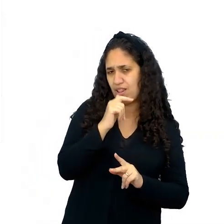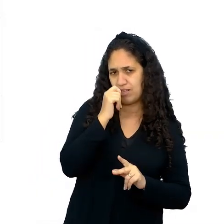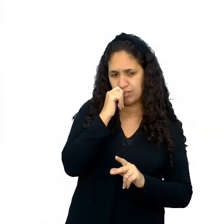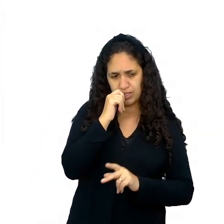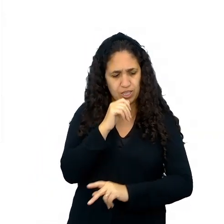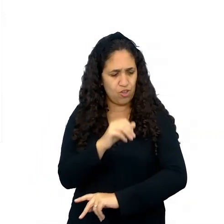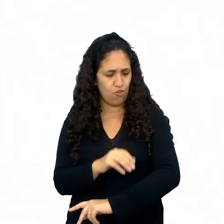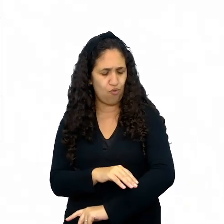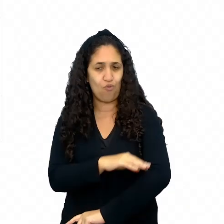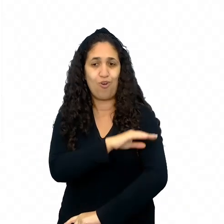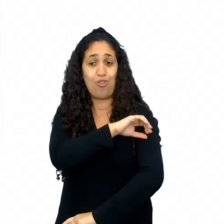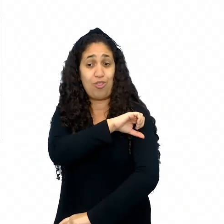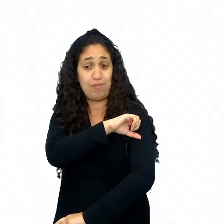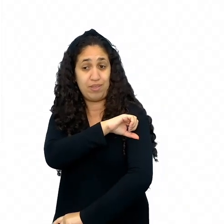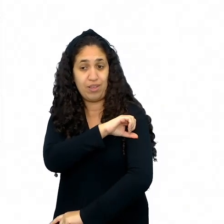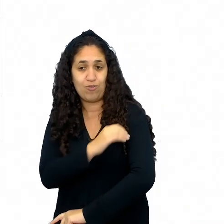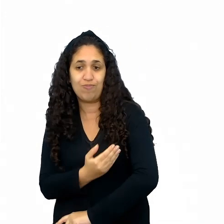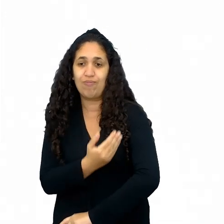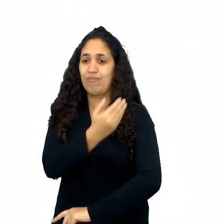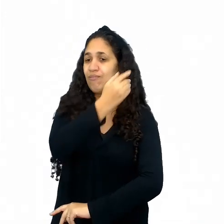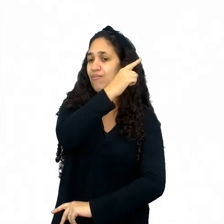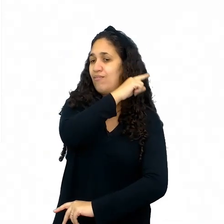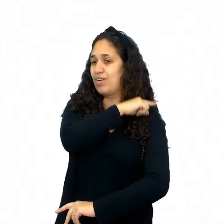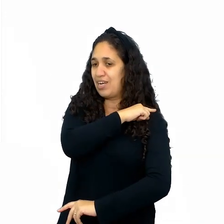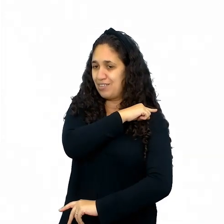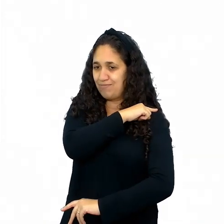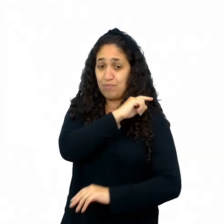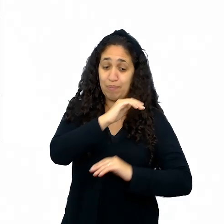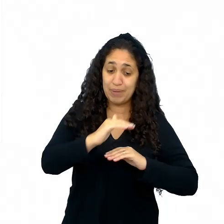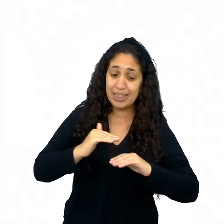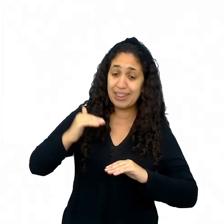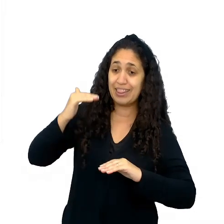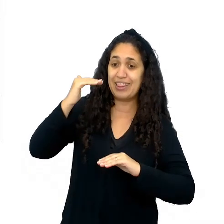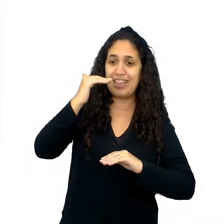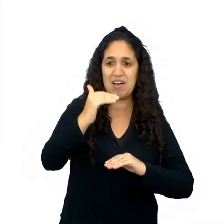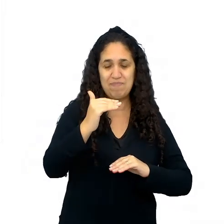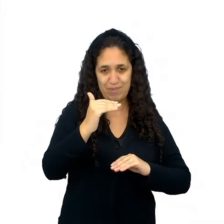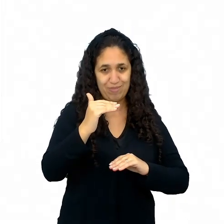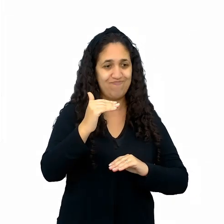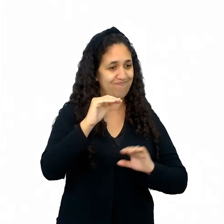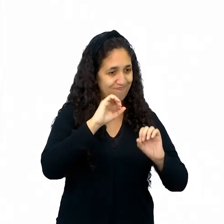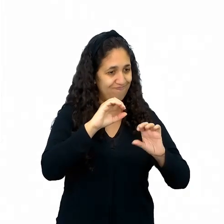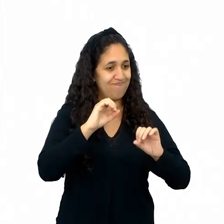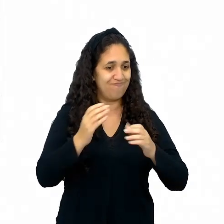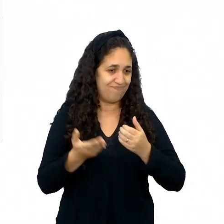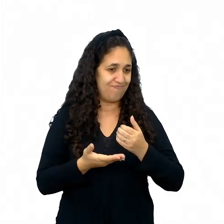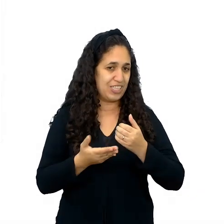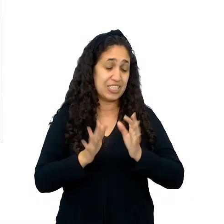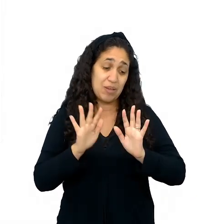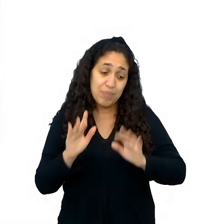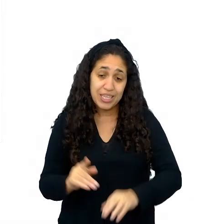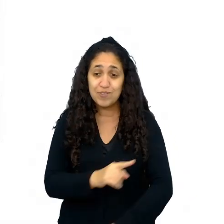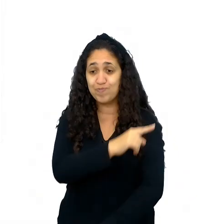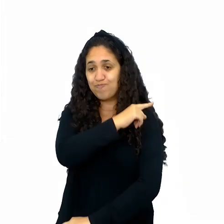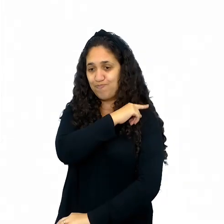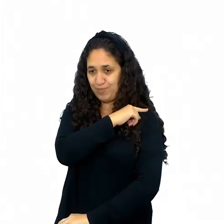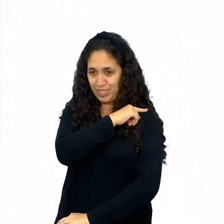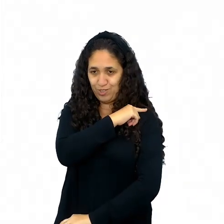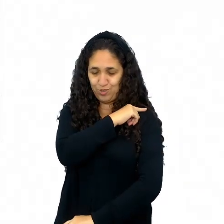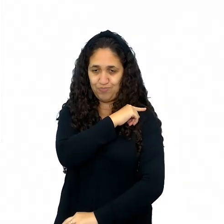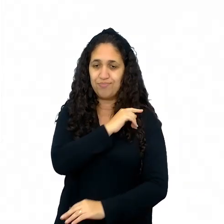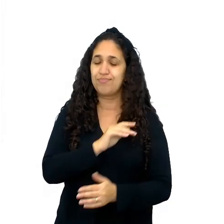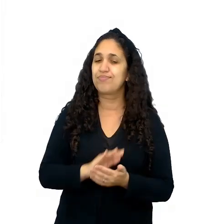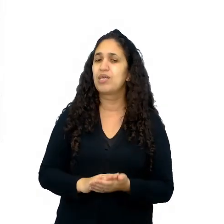então, do ensino fundamental e chegam a uma outra etapa da educação básica, que é o ensino médio. Mais